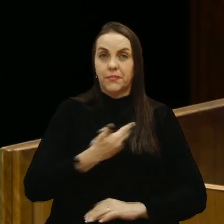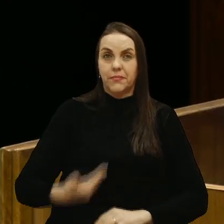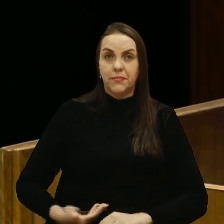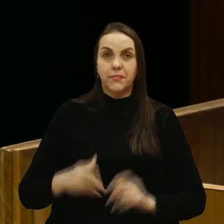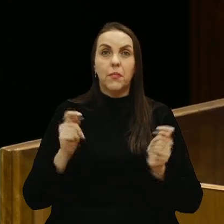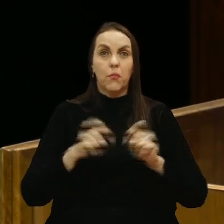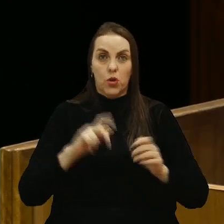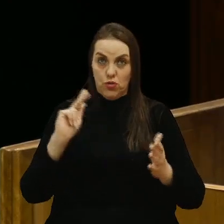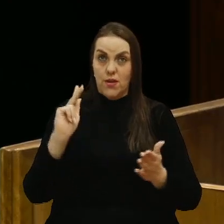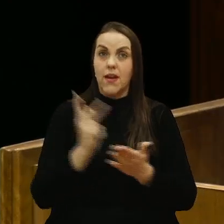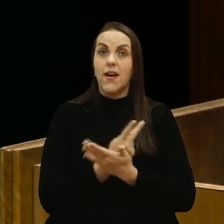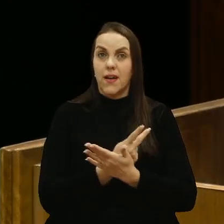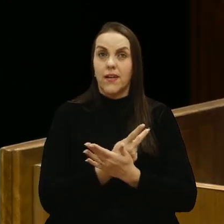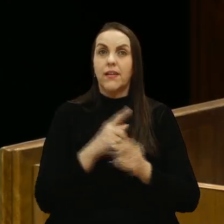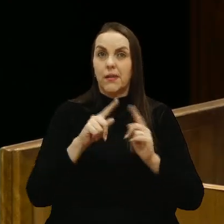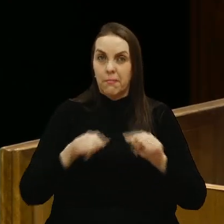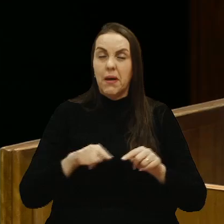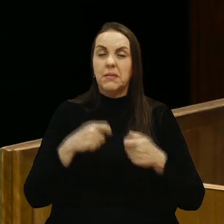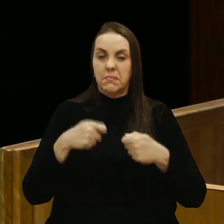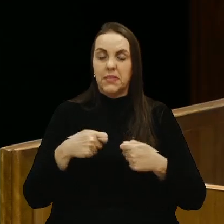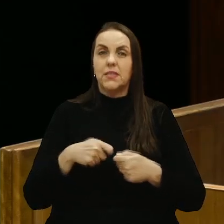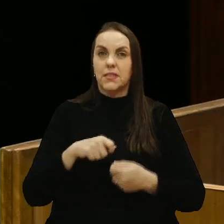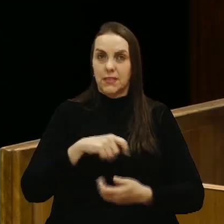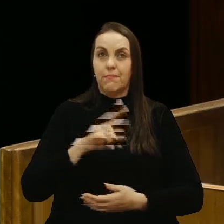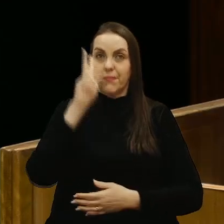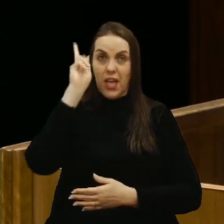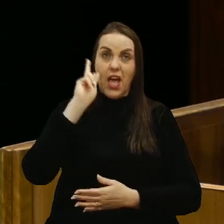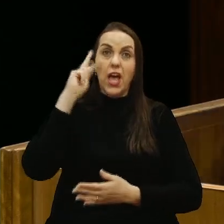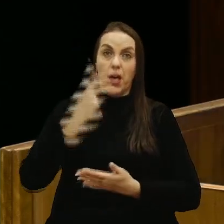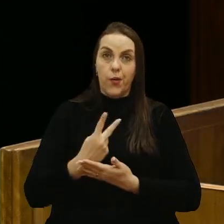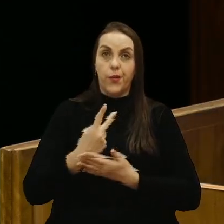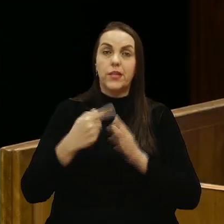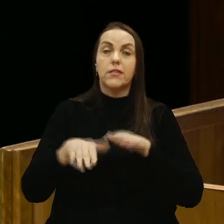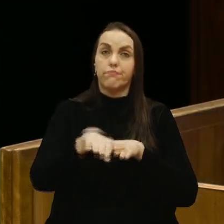pode errar, mas ter hombridade é voltar atrás,